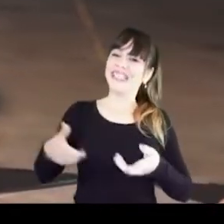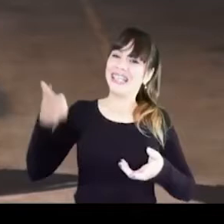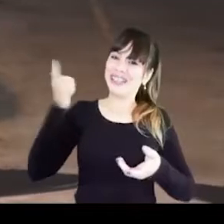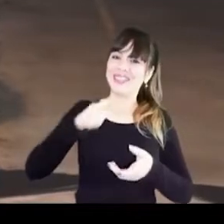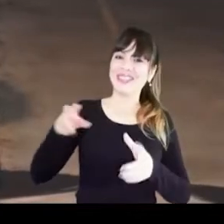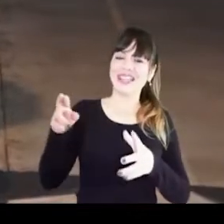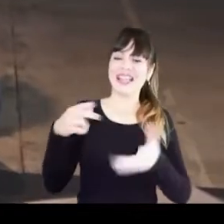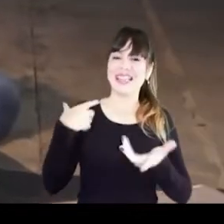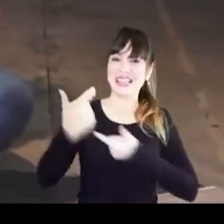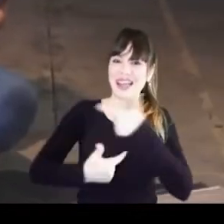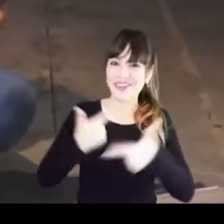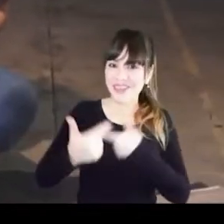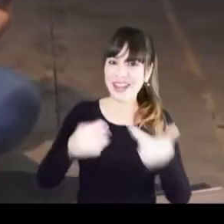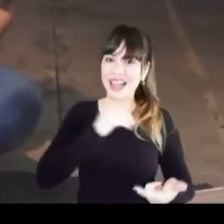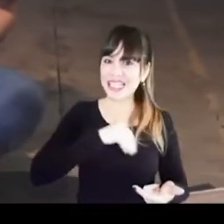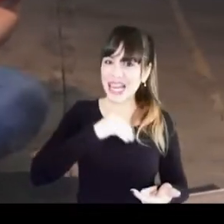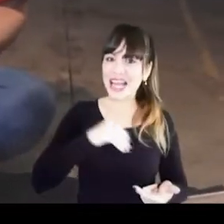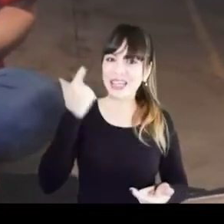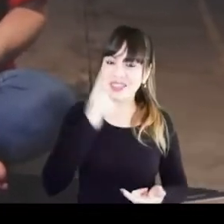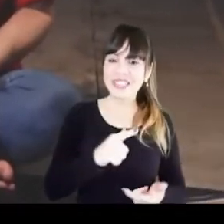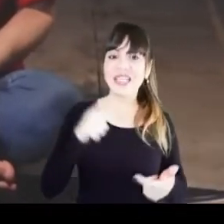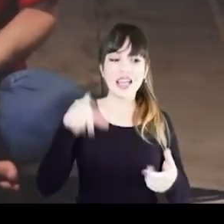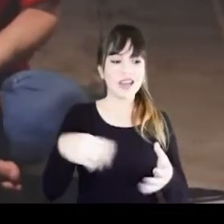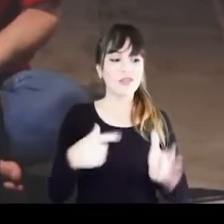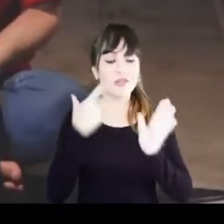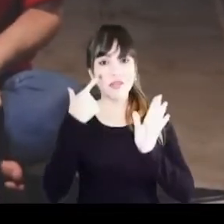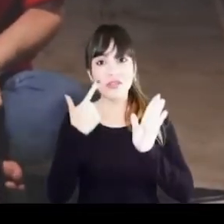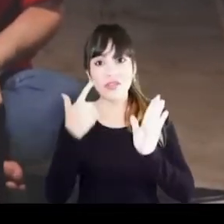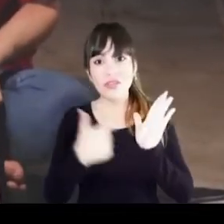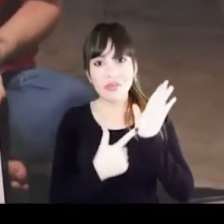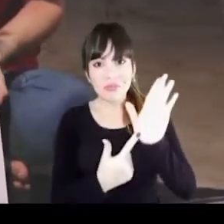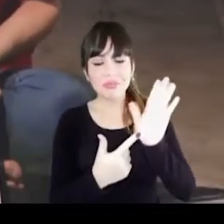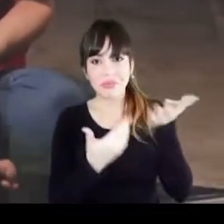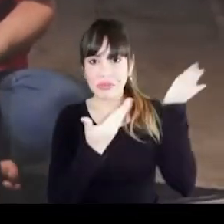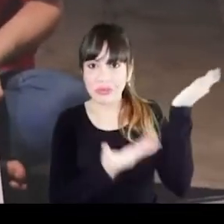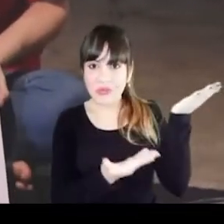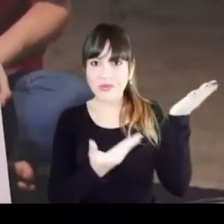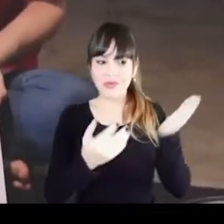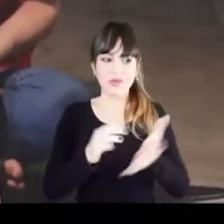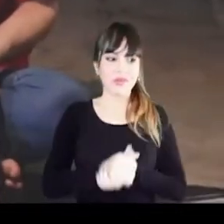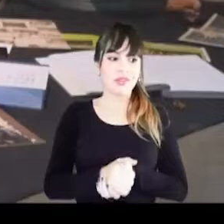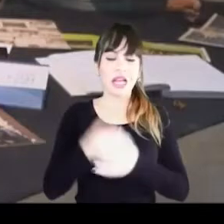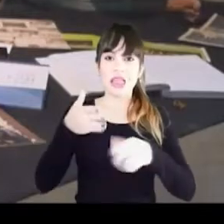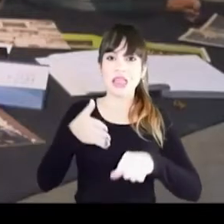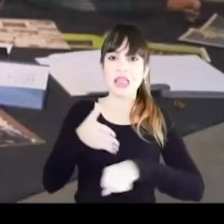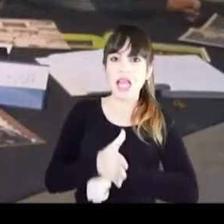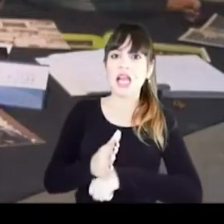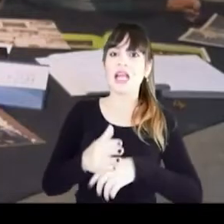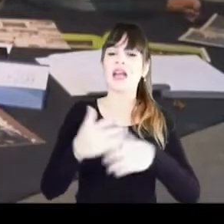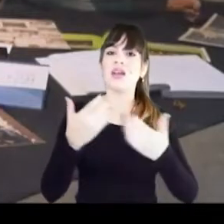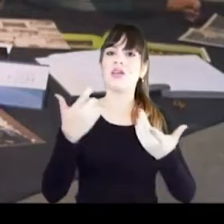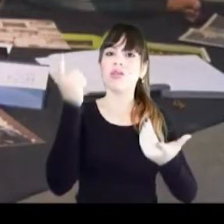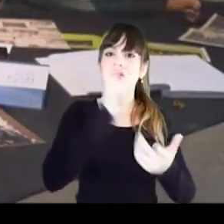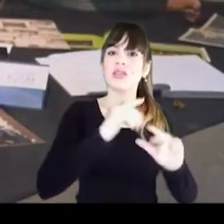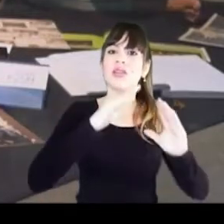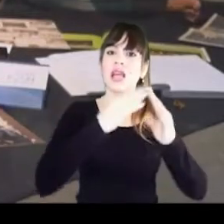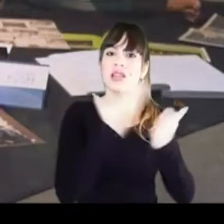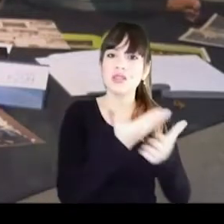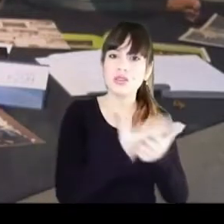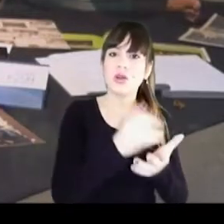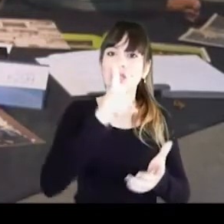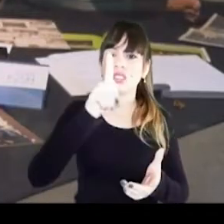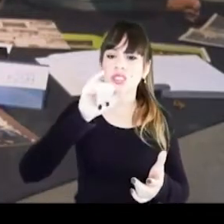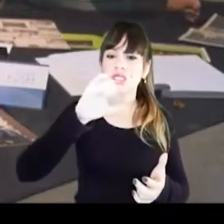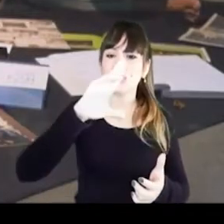em termos de investimento. A gente tem, né, aqui, que é essa O Monte Vinte Severino nasce no colégio de direção, mas